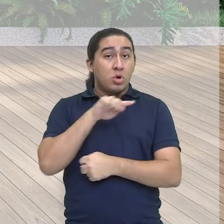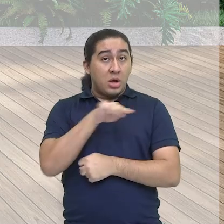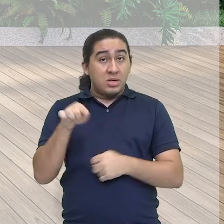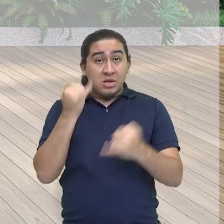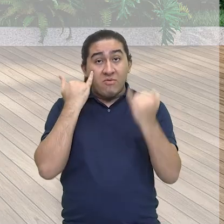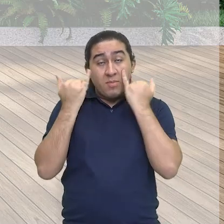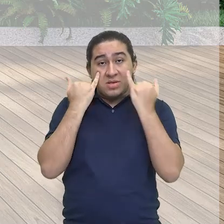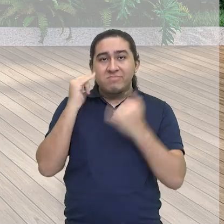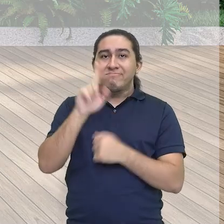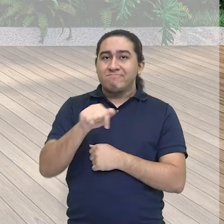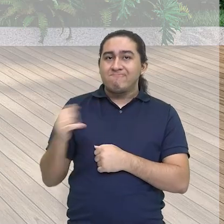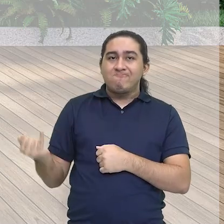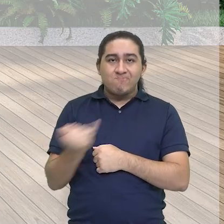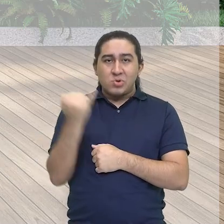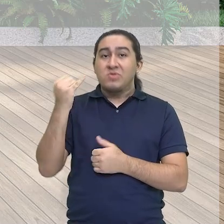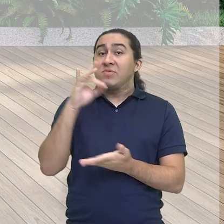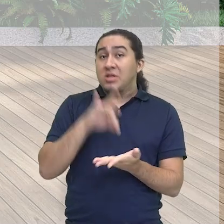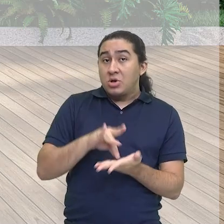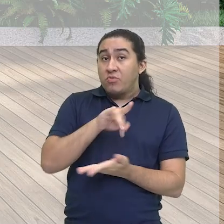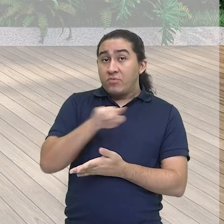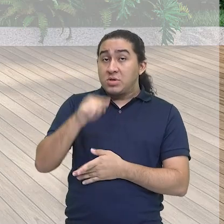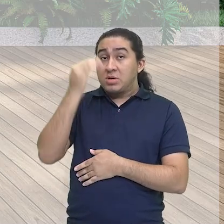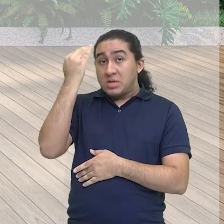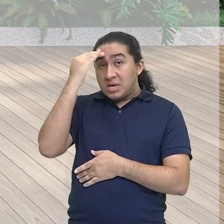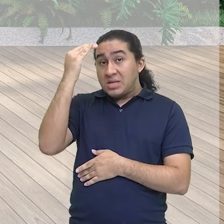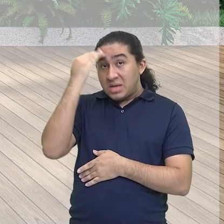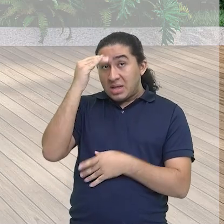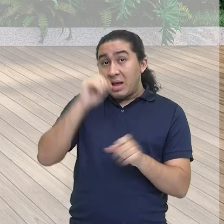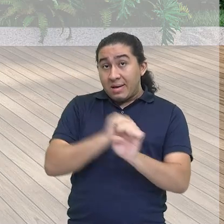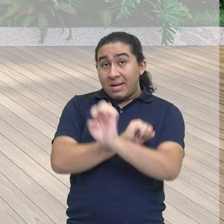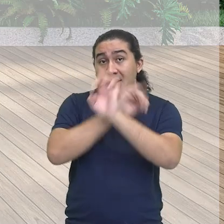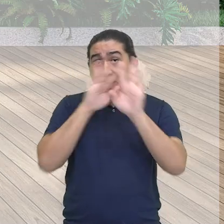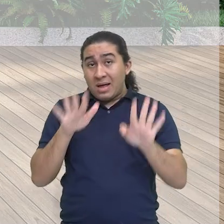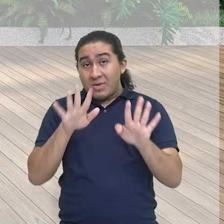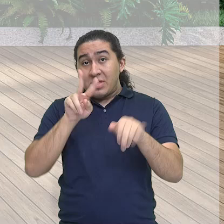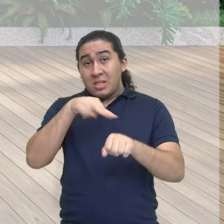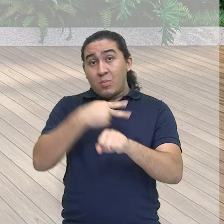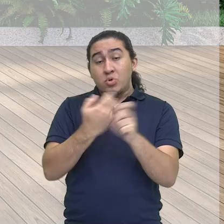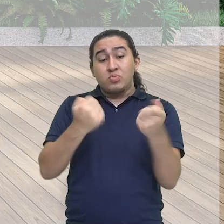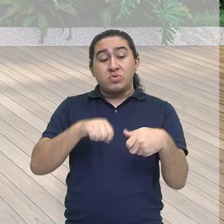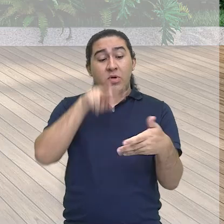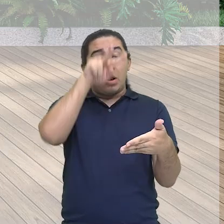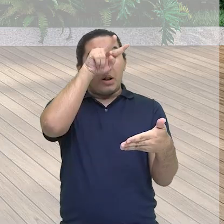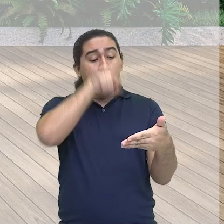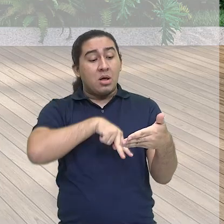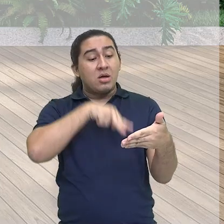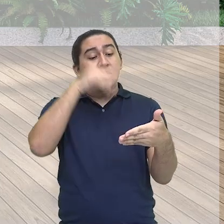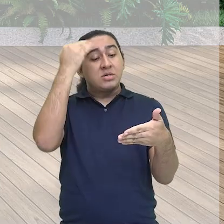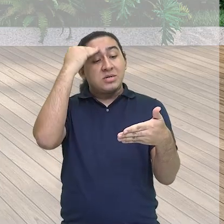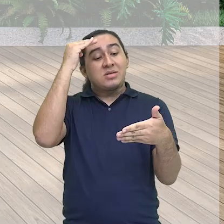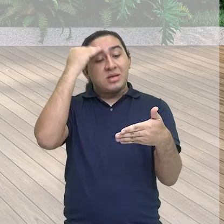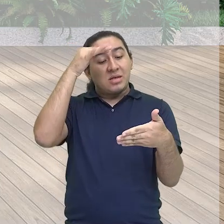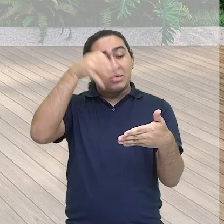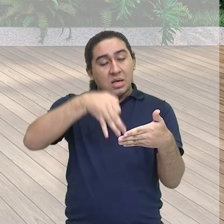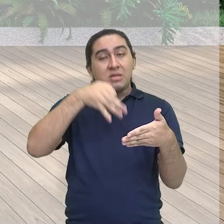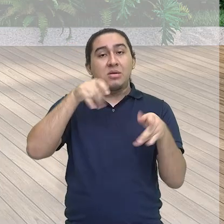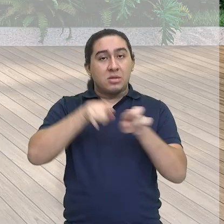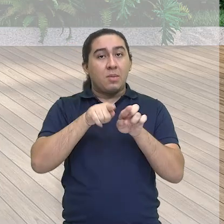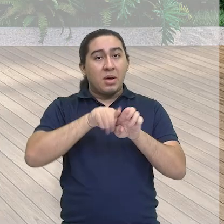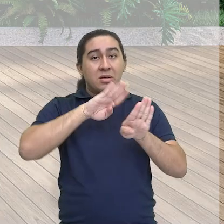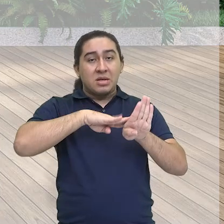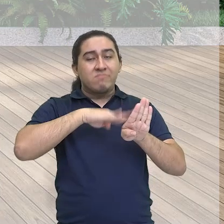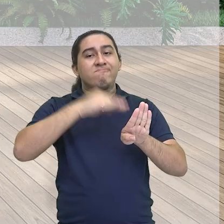é importantíssimo que você compreenda para realizar essa leitura mais implícita